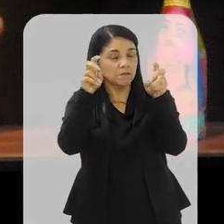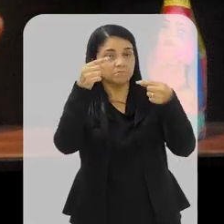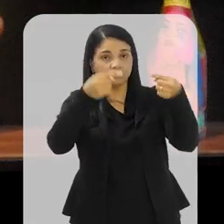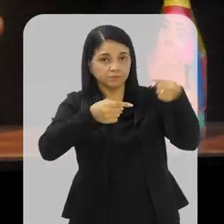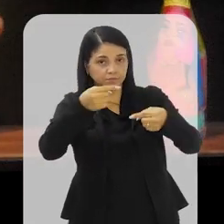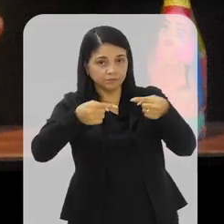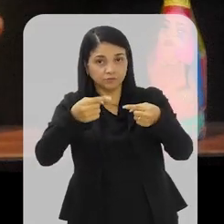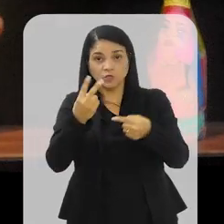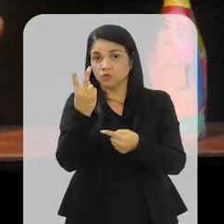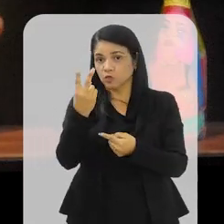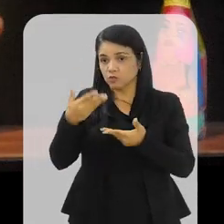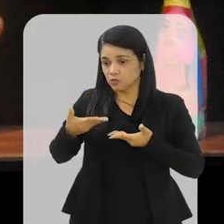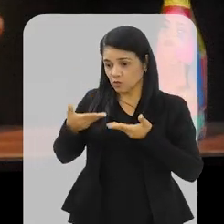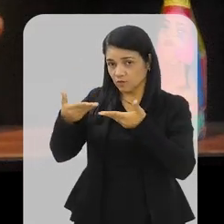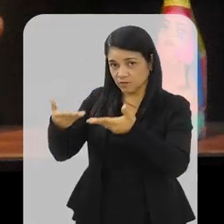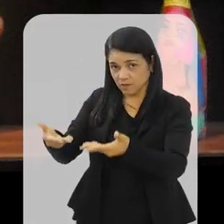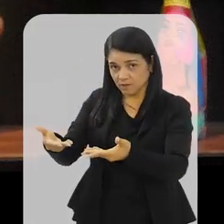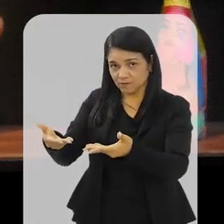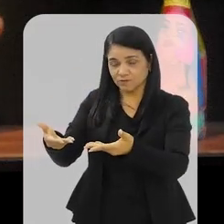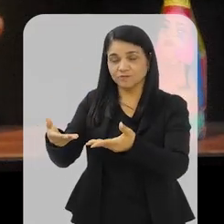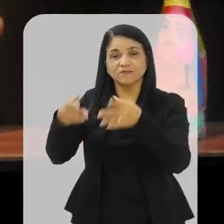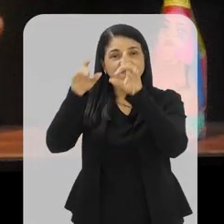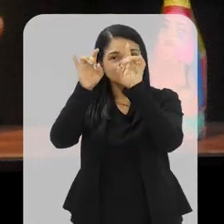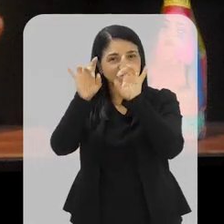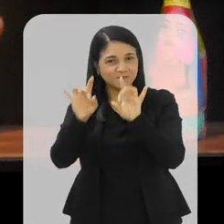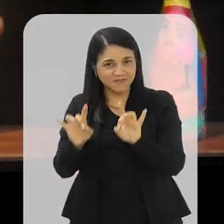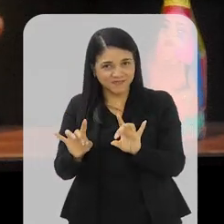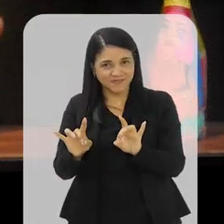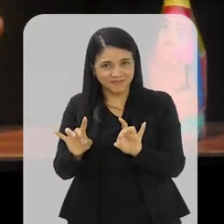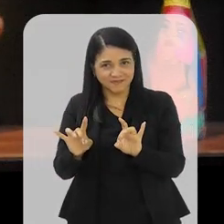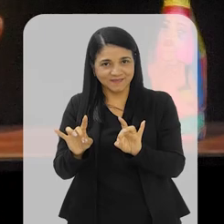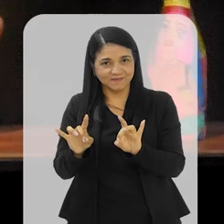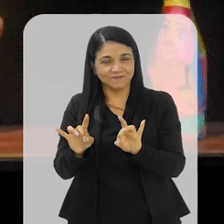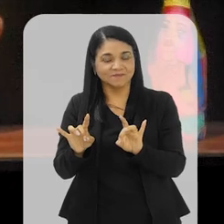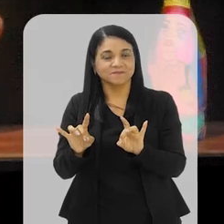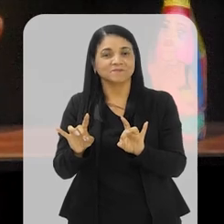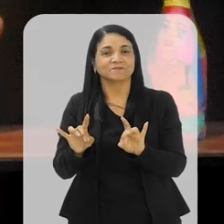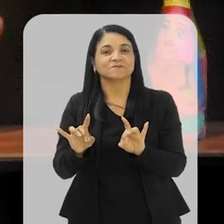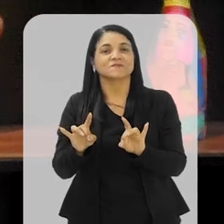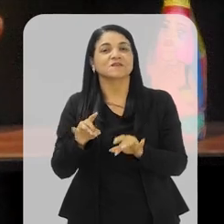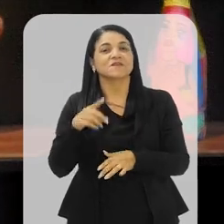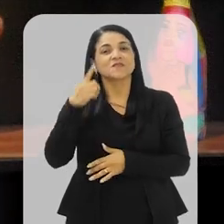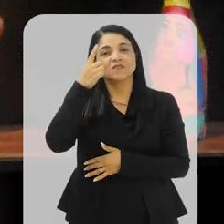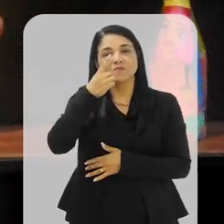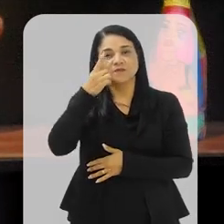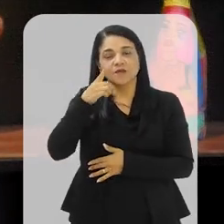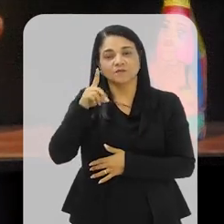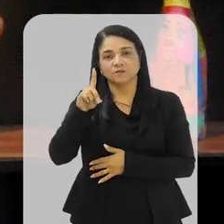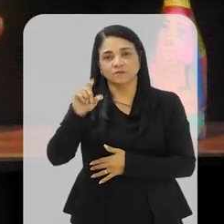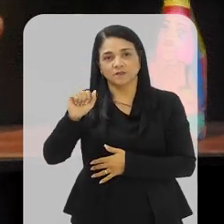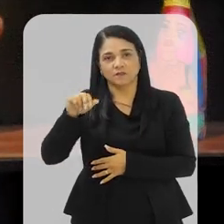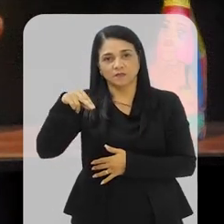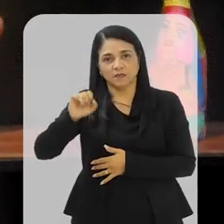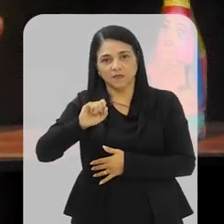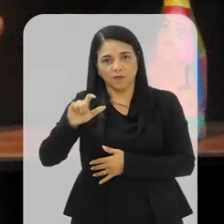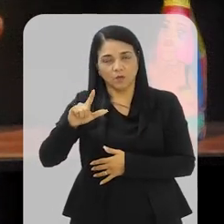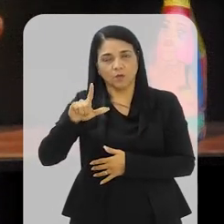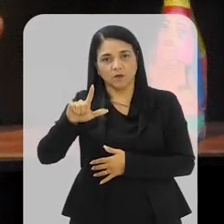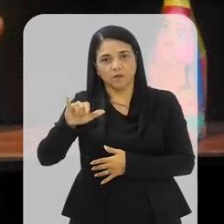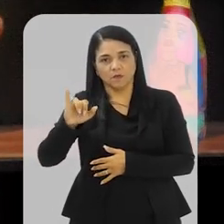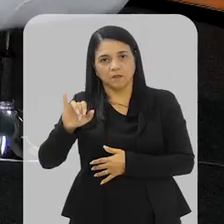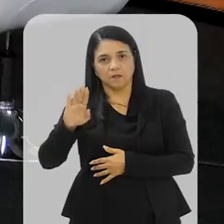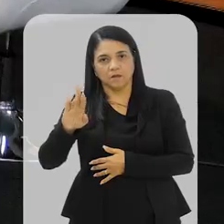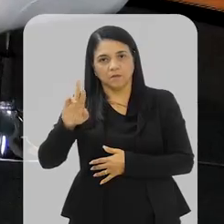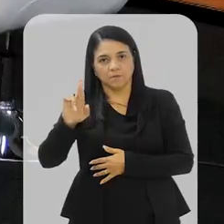convidamos dois convidados muito especiais aqui pro programa Deputado Daniel librelon prazer seja muito